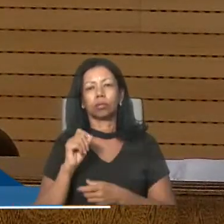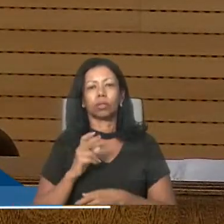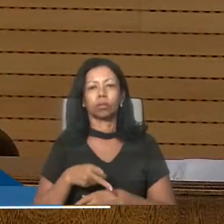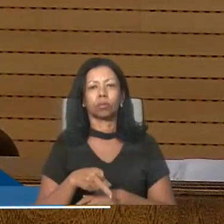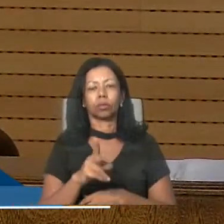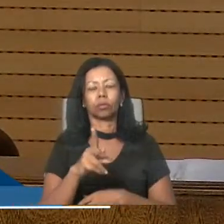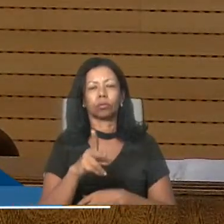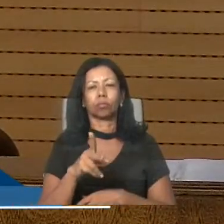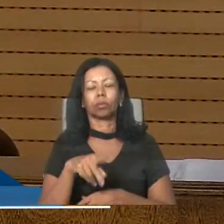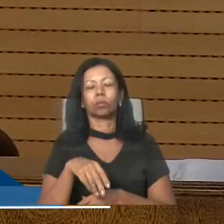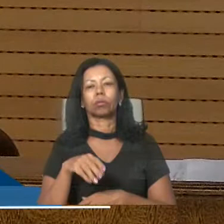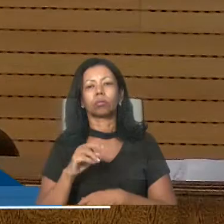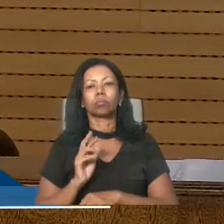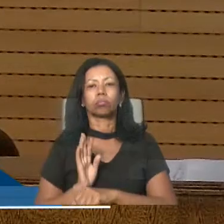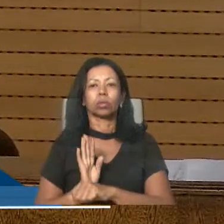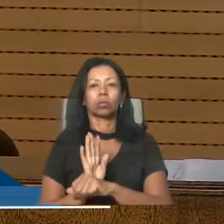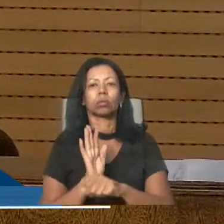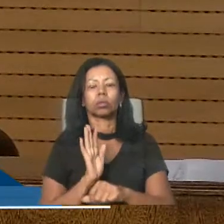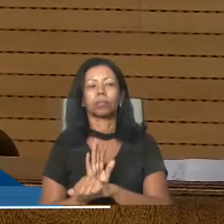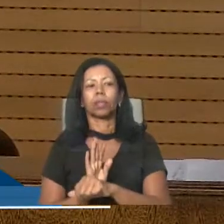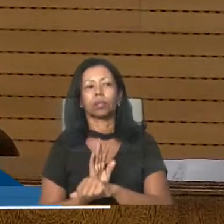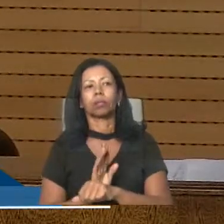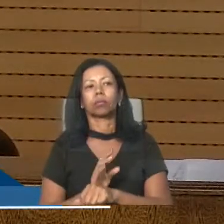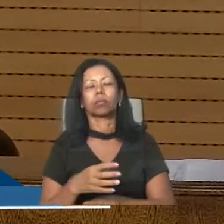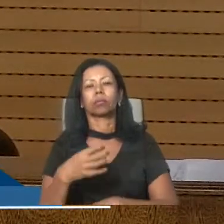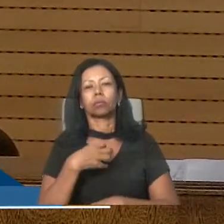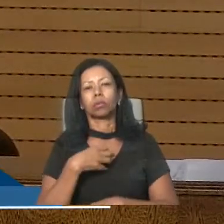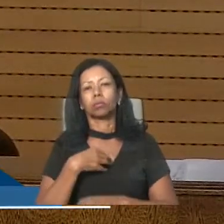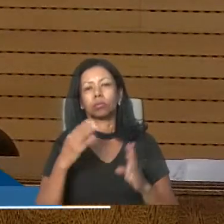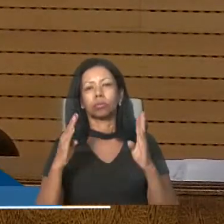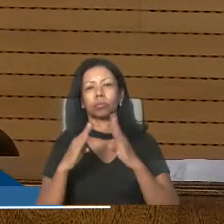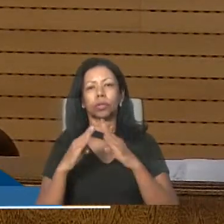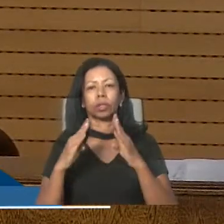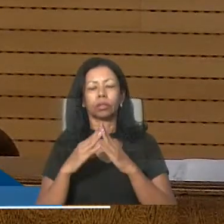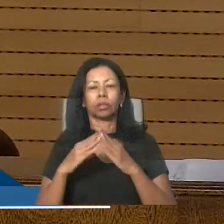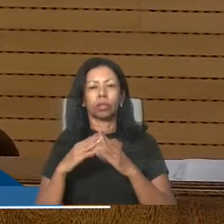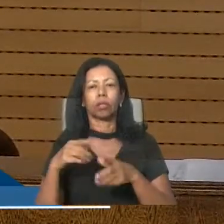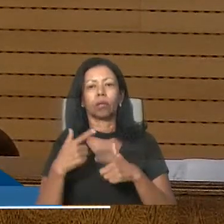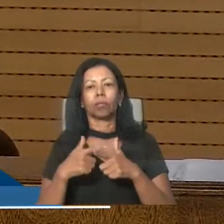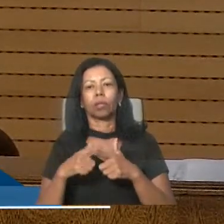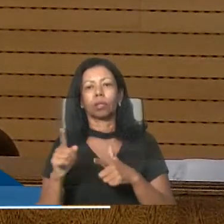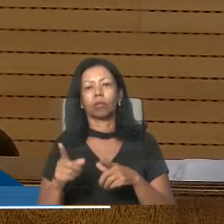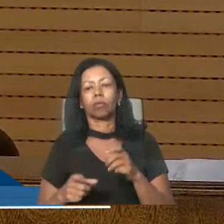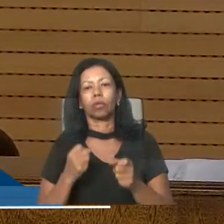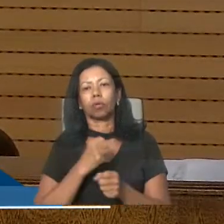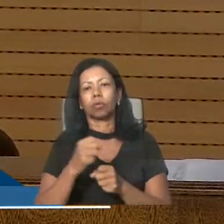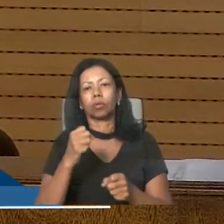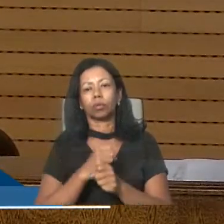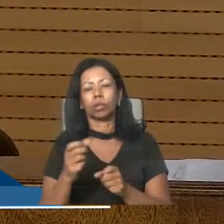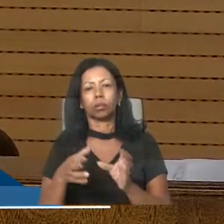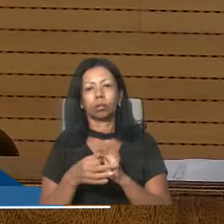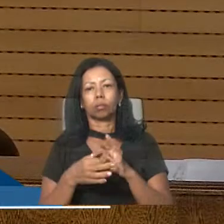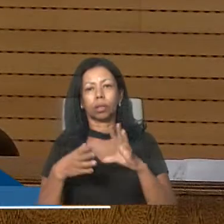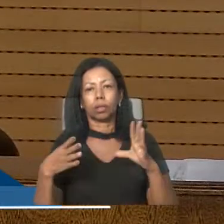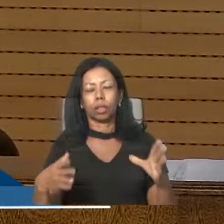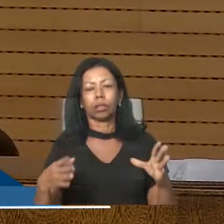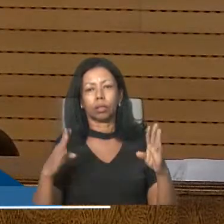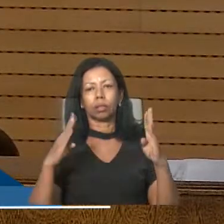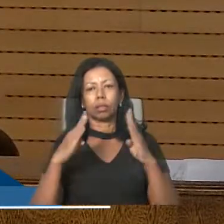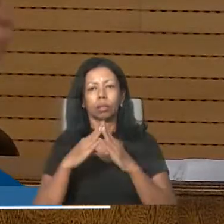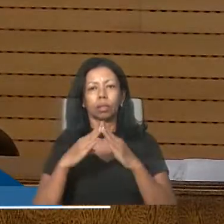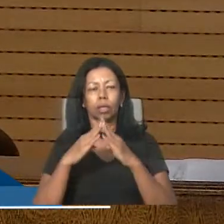permanecem em devido atendimento das condições de moradia, vez que ainda não foram construídas, disponibilizadas